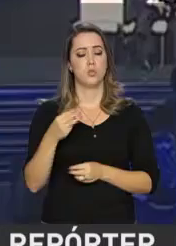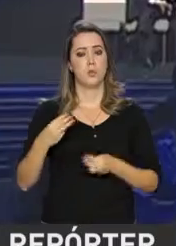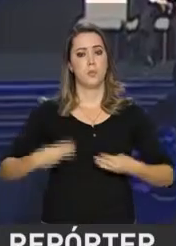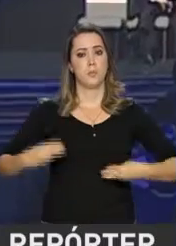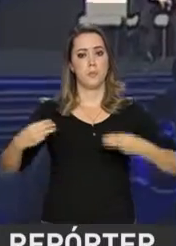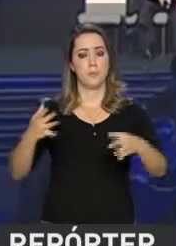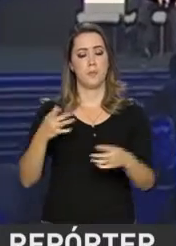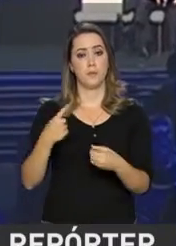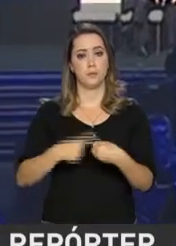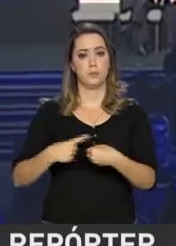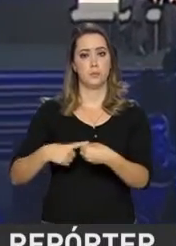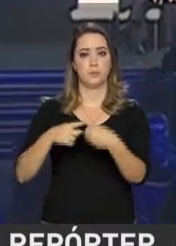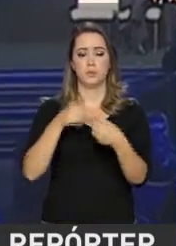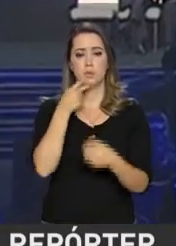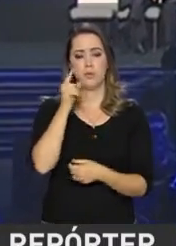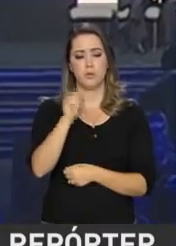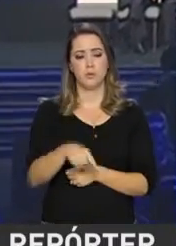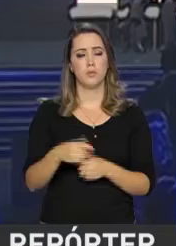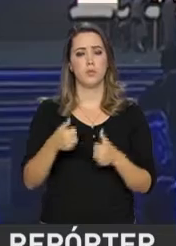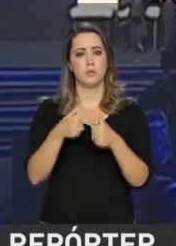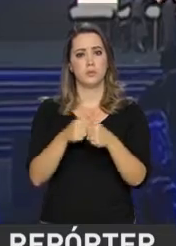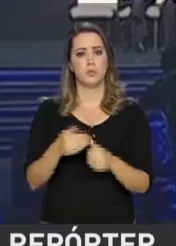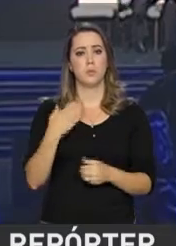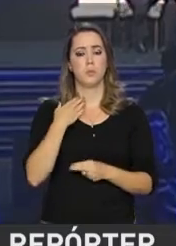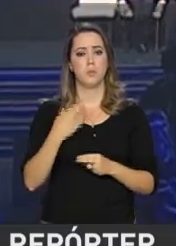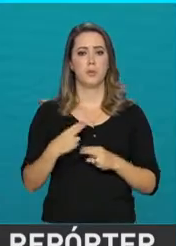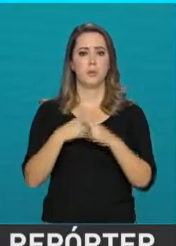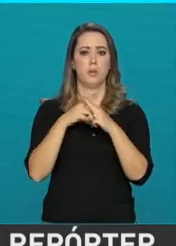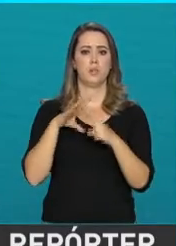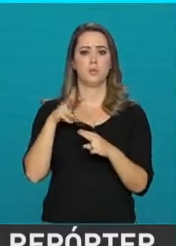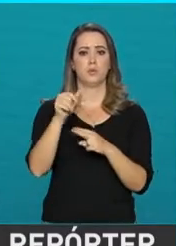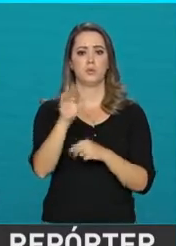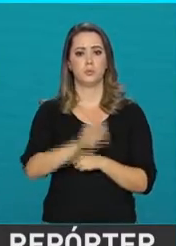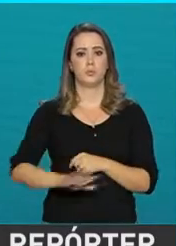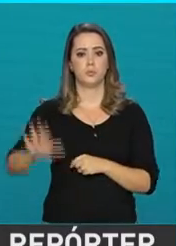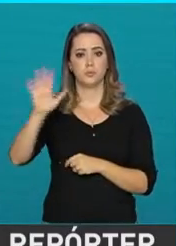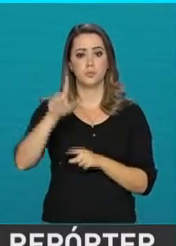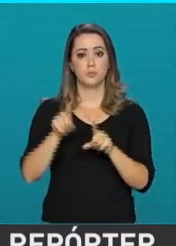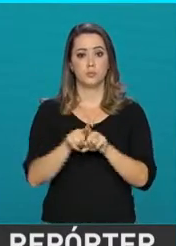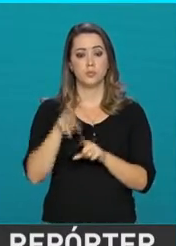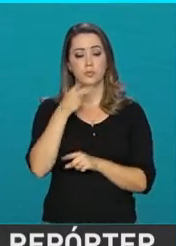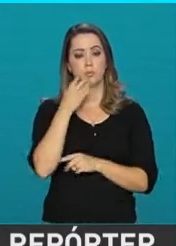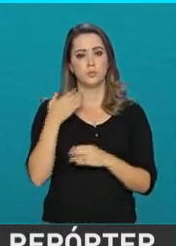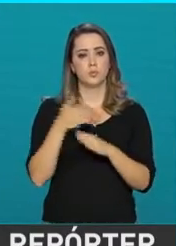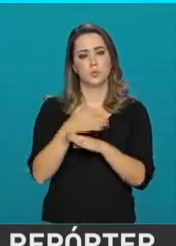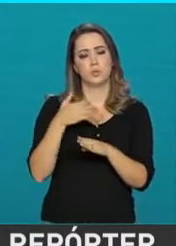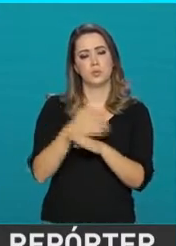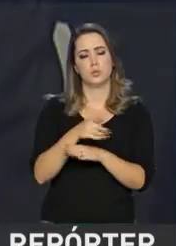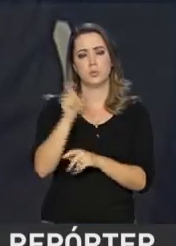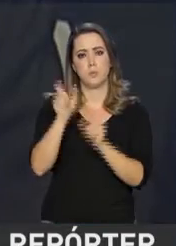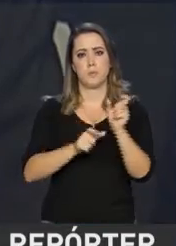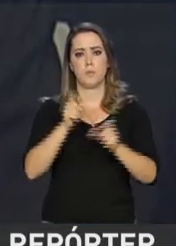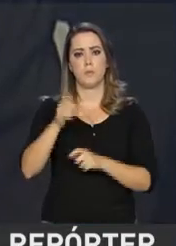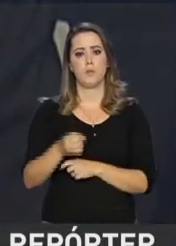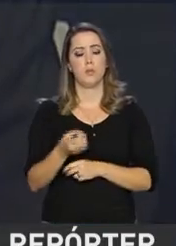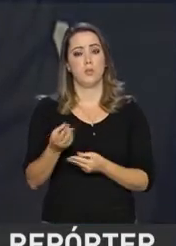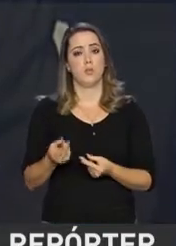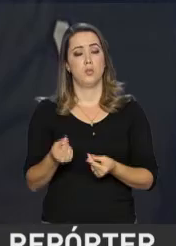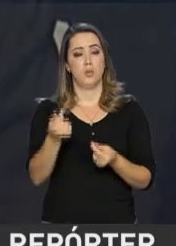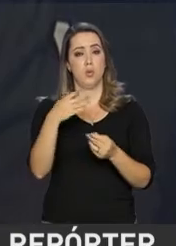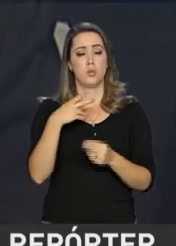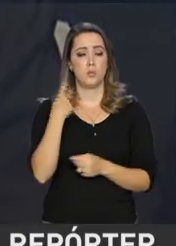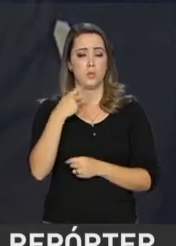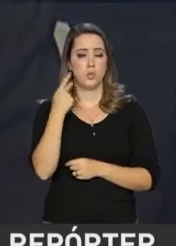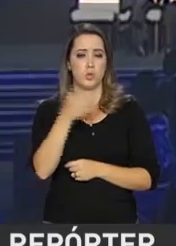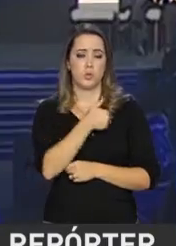lembrou da presença da caixa por todo o país ele destacou que o banco vai chegar aos cidadãos boa parte das